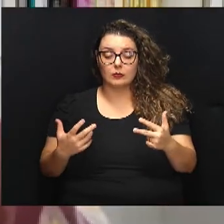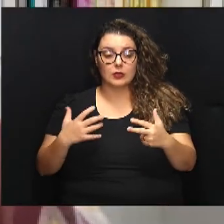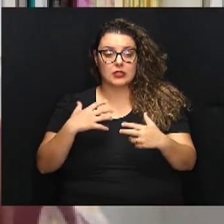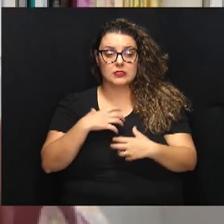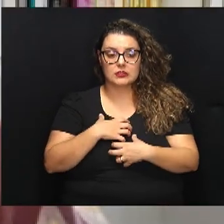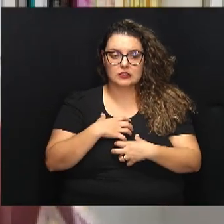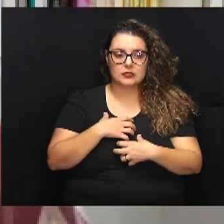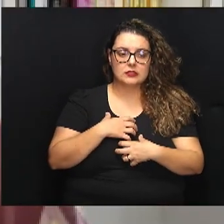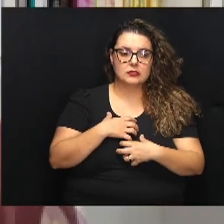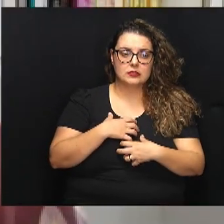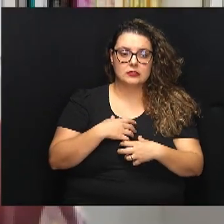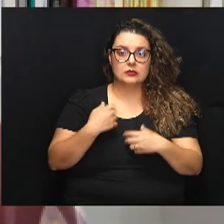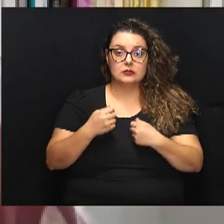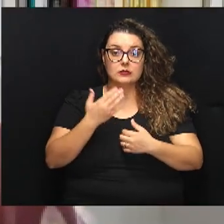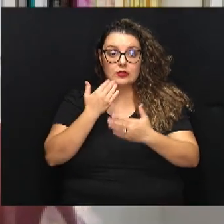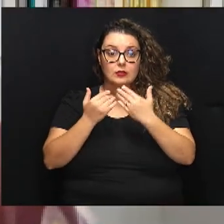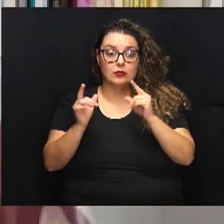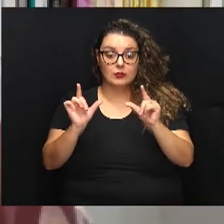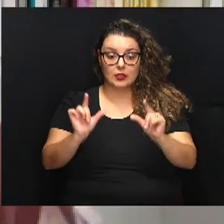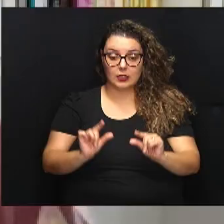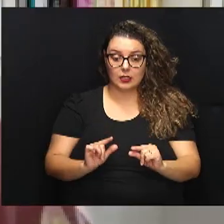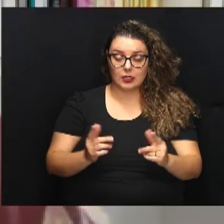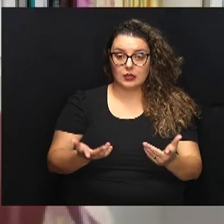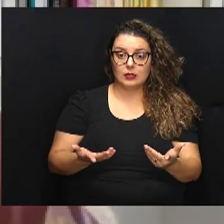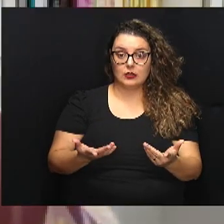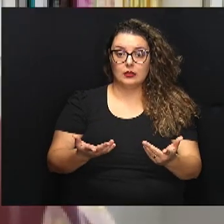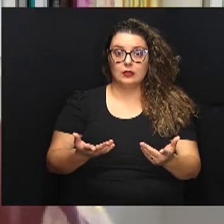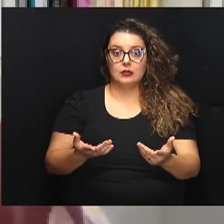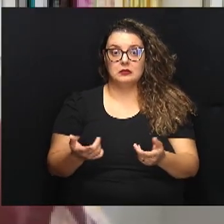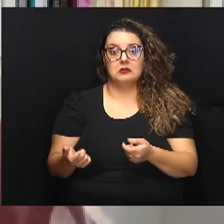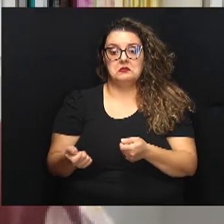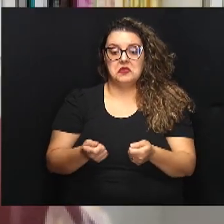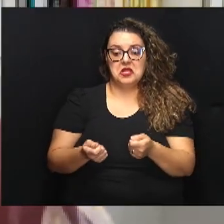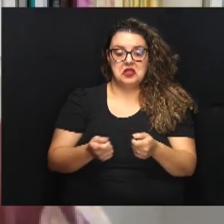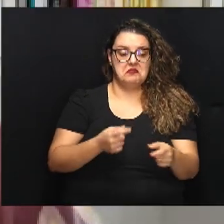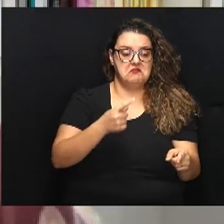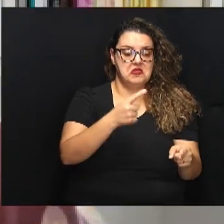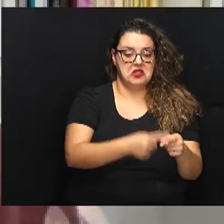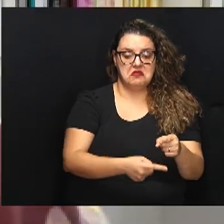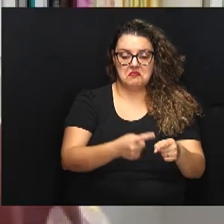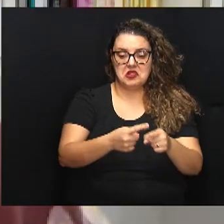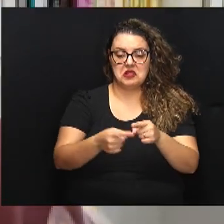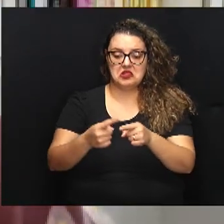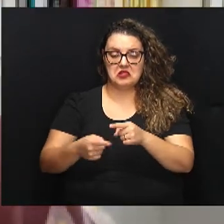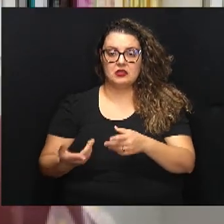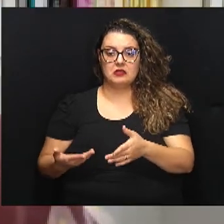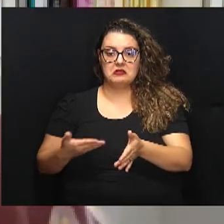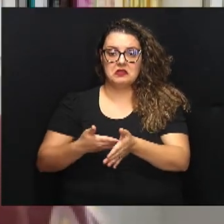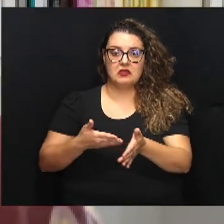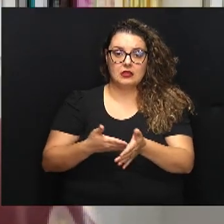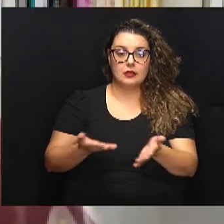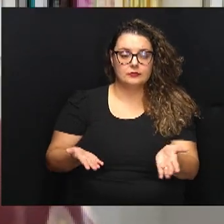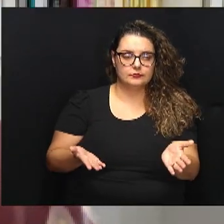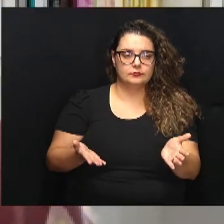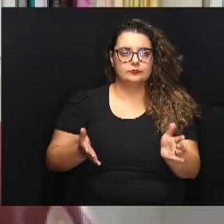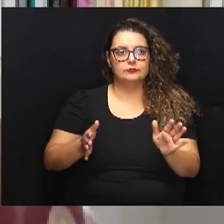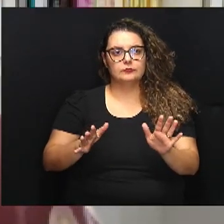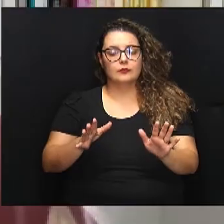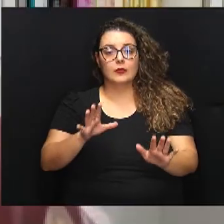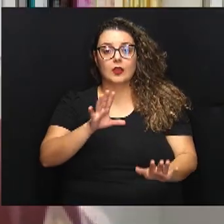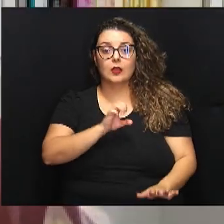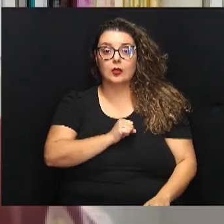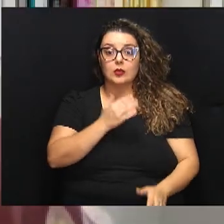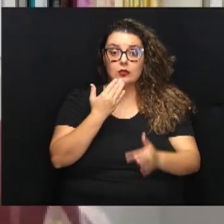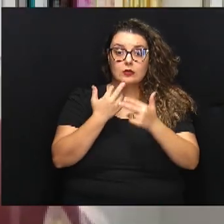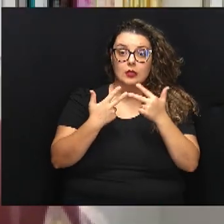gente deveria comer menos, se privar, ficar na restrição. Gostar de comer